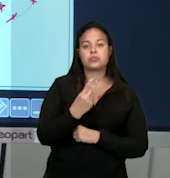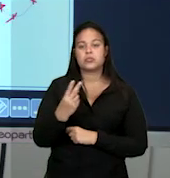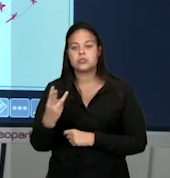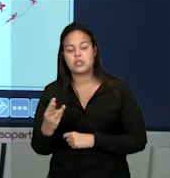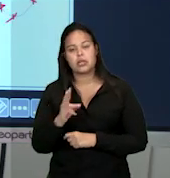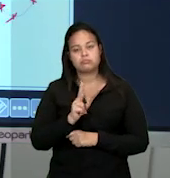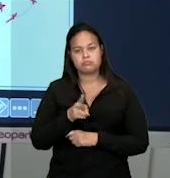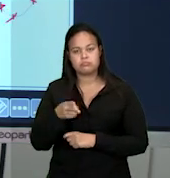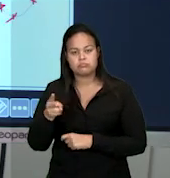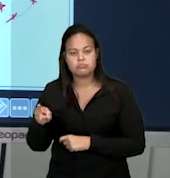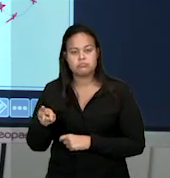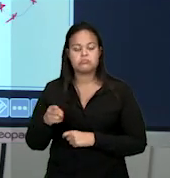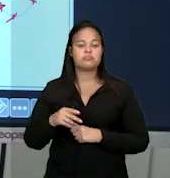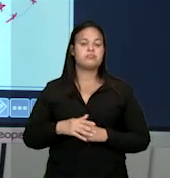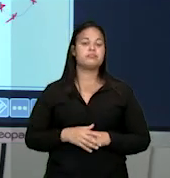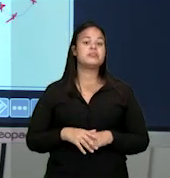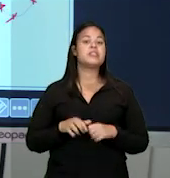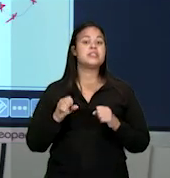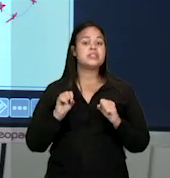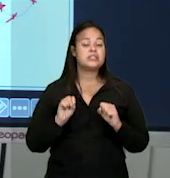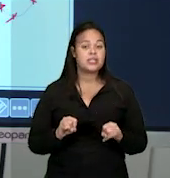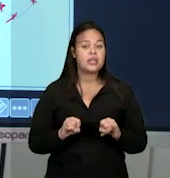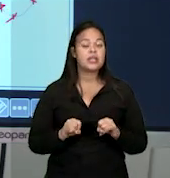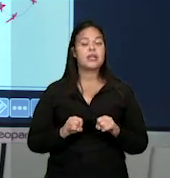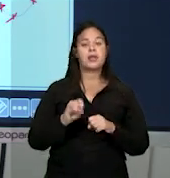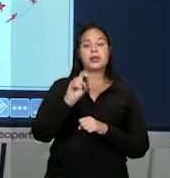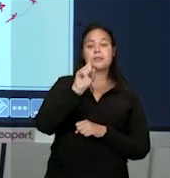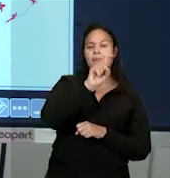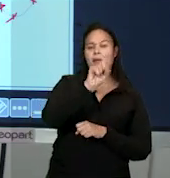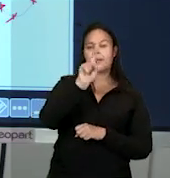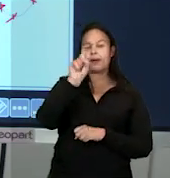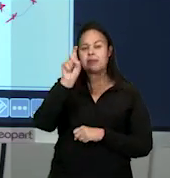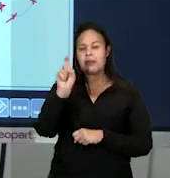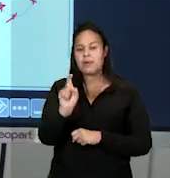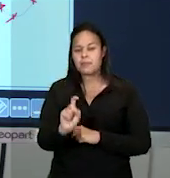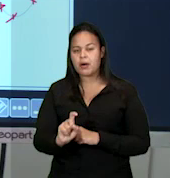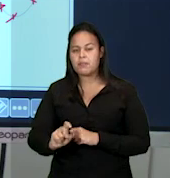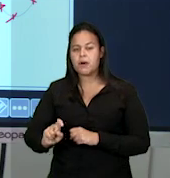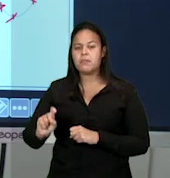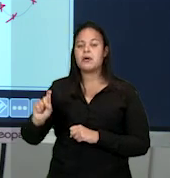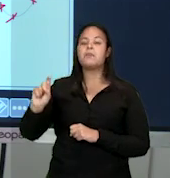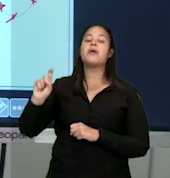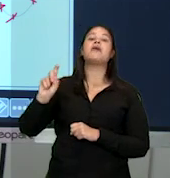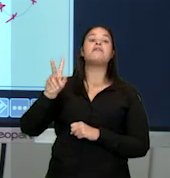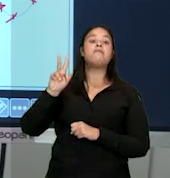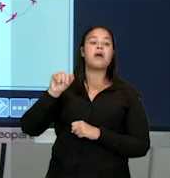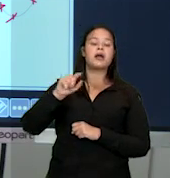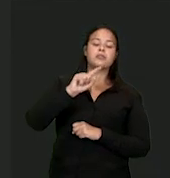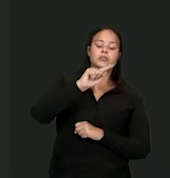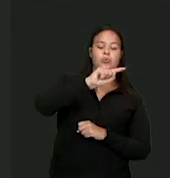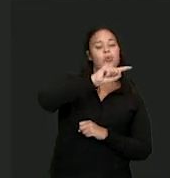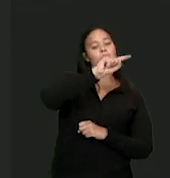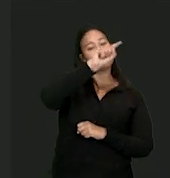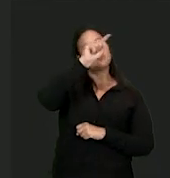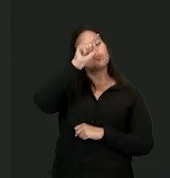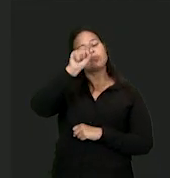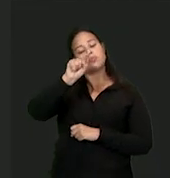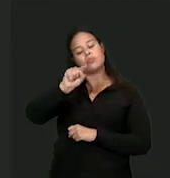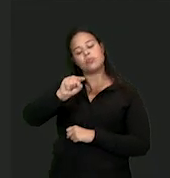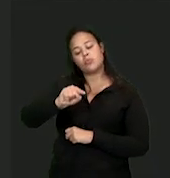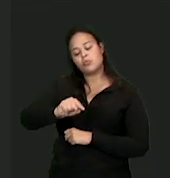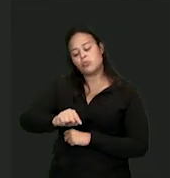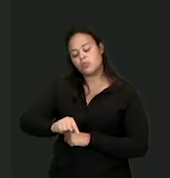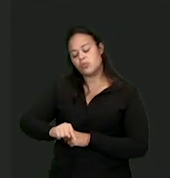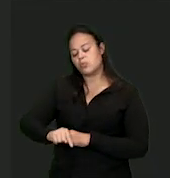por diante. Quando eu marco todos esses xizinhos, aí eu venho ligando, é onde aparece.